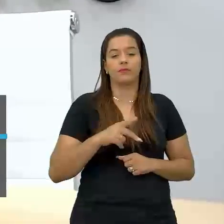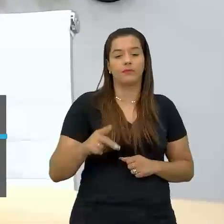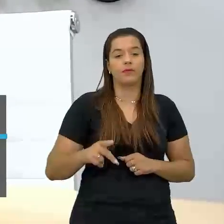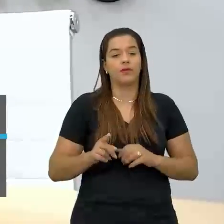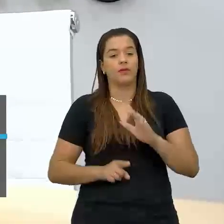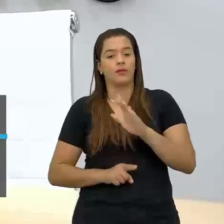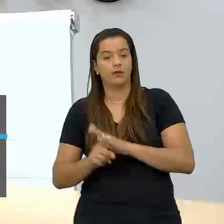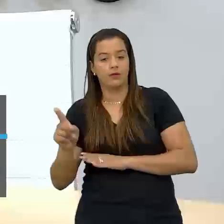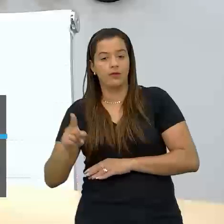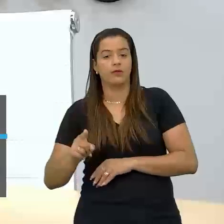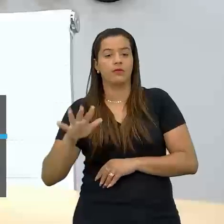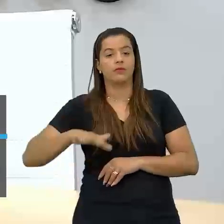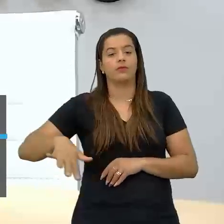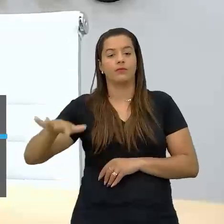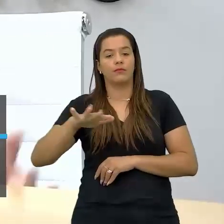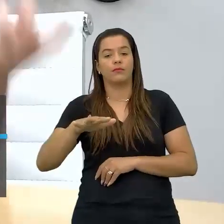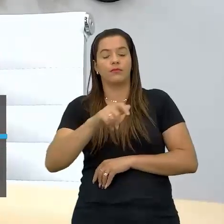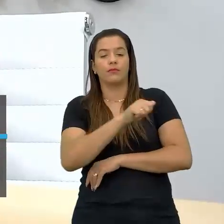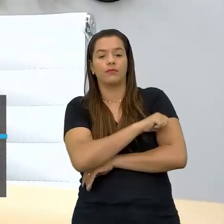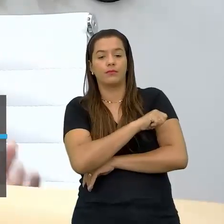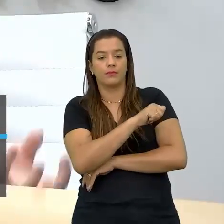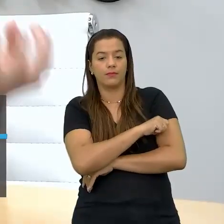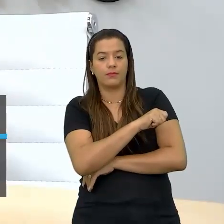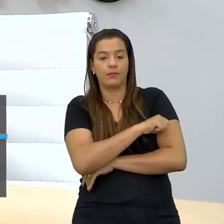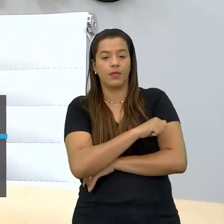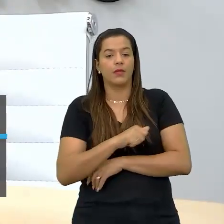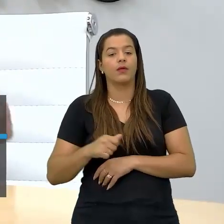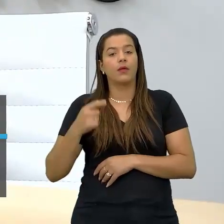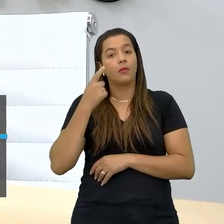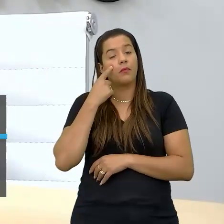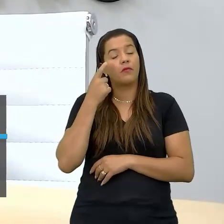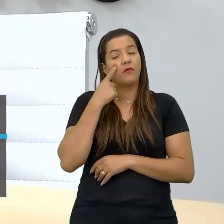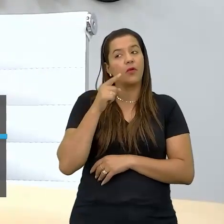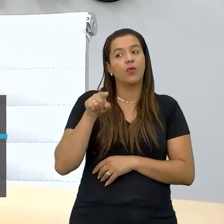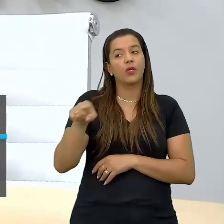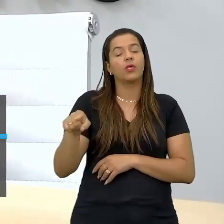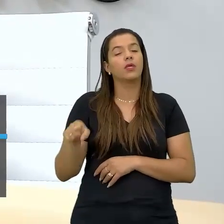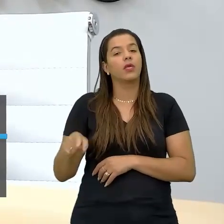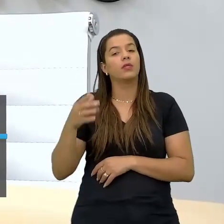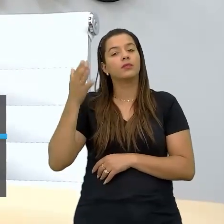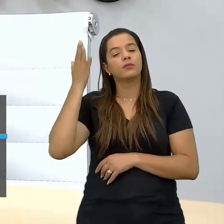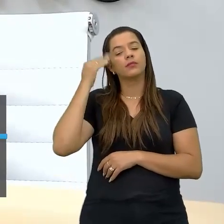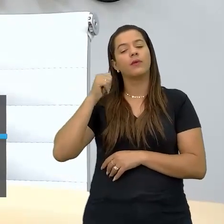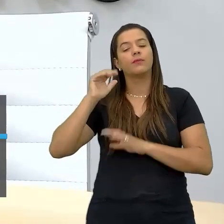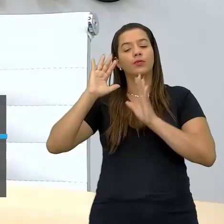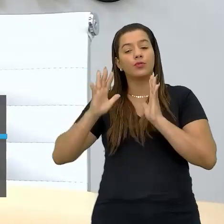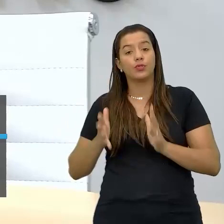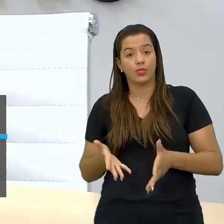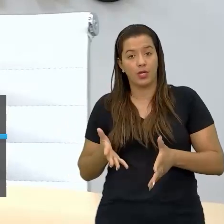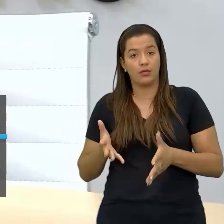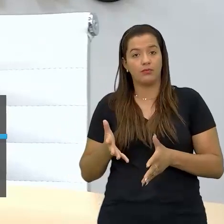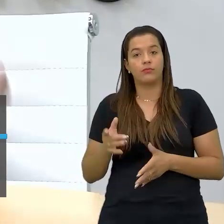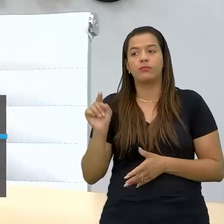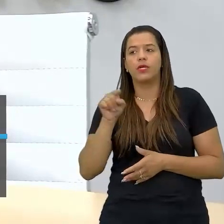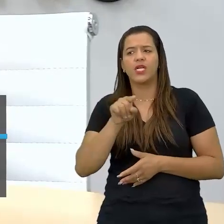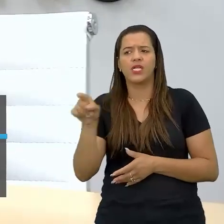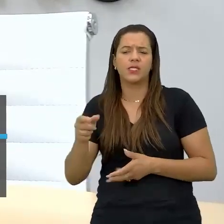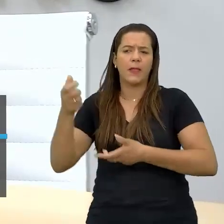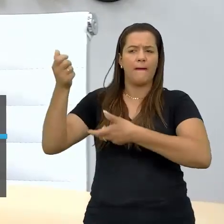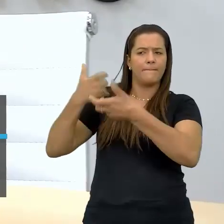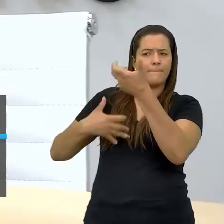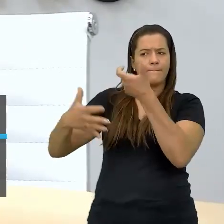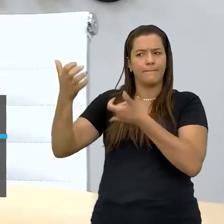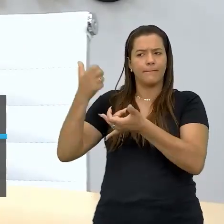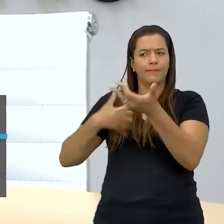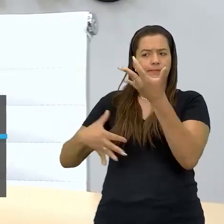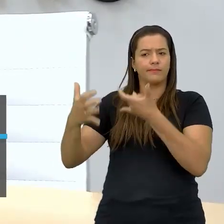uma pergunta para os estudantes, observou que eles já sabiam, coletou, digamos assim, os conhecimentos prévios dos estudantes sobre aquele